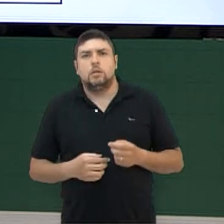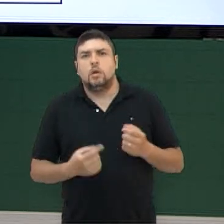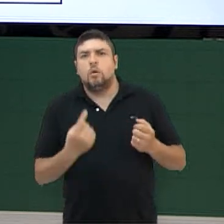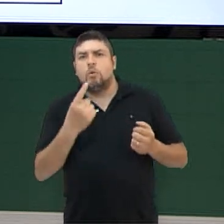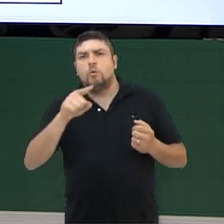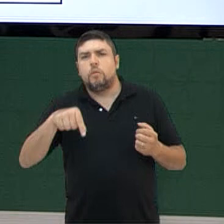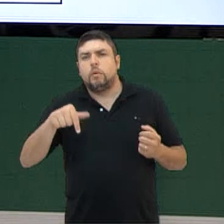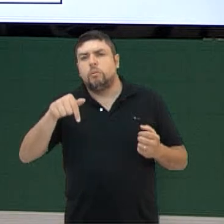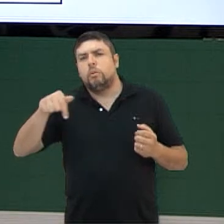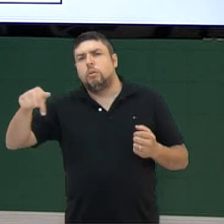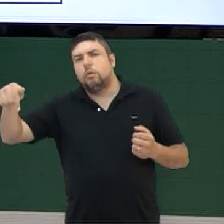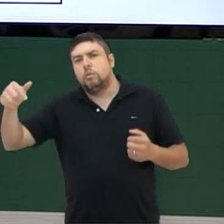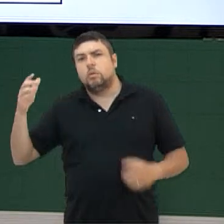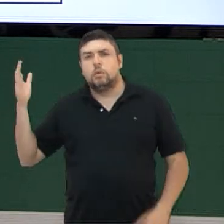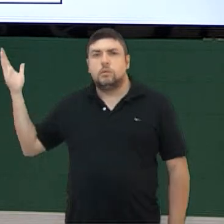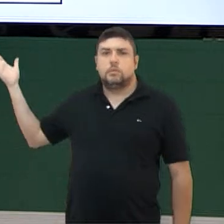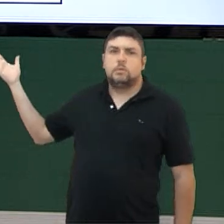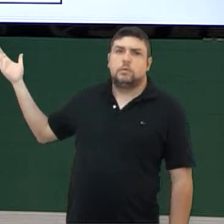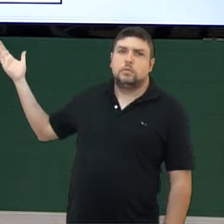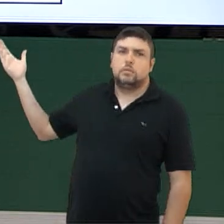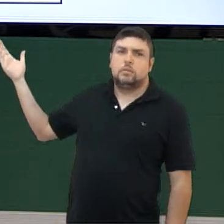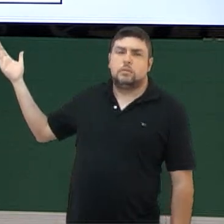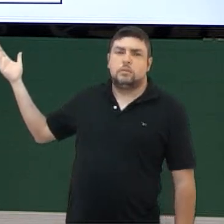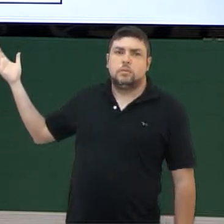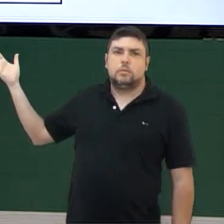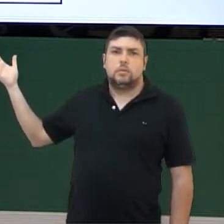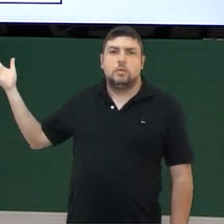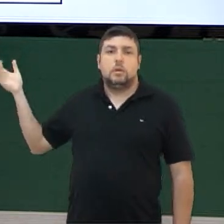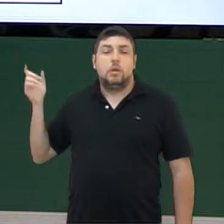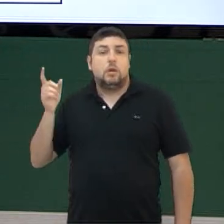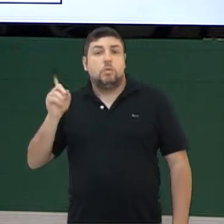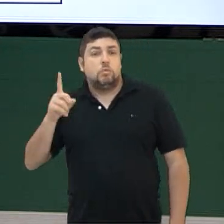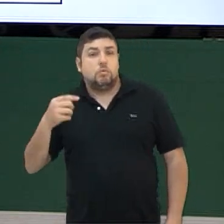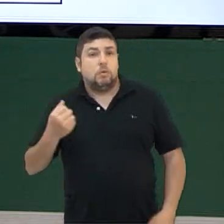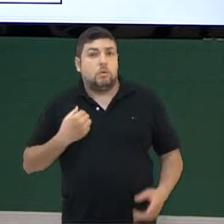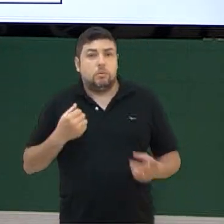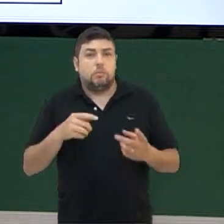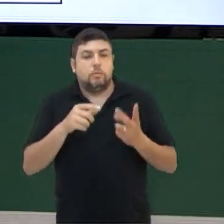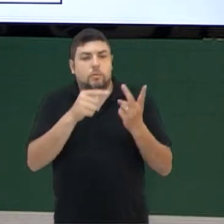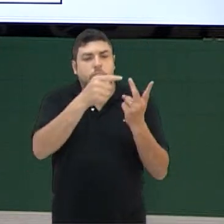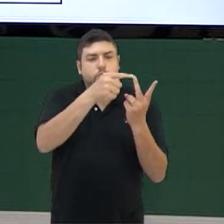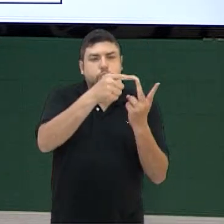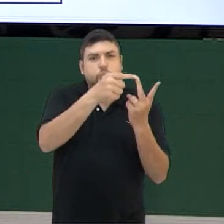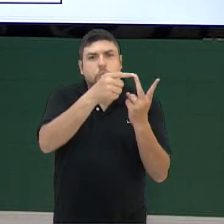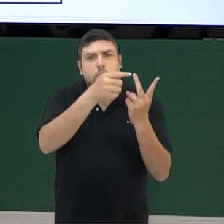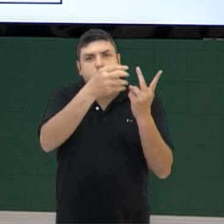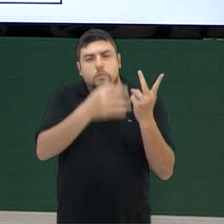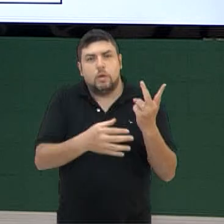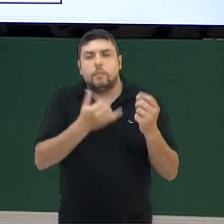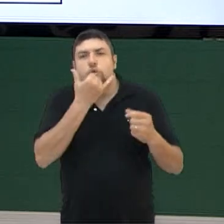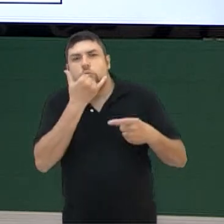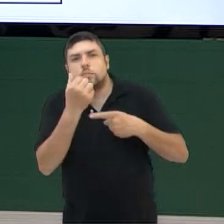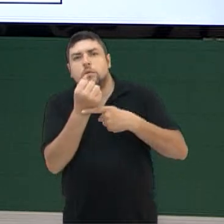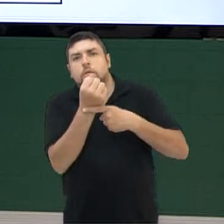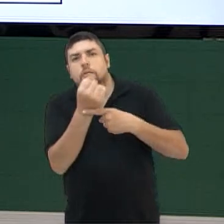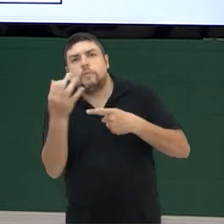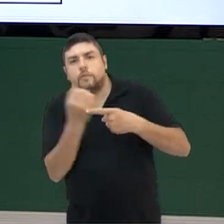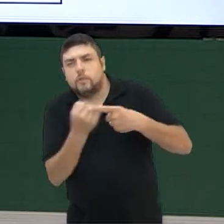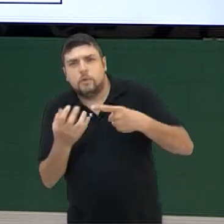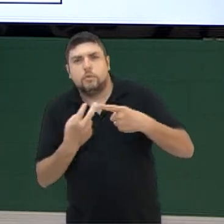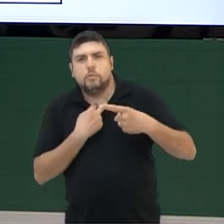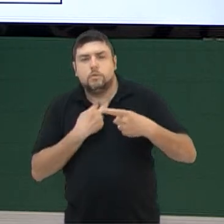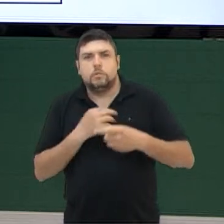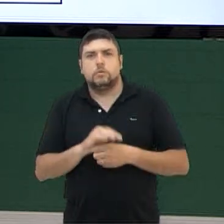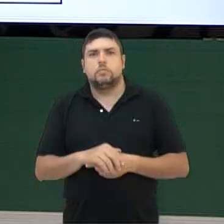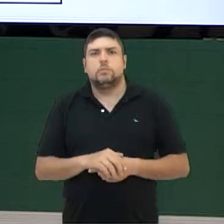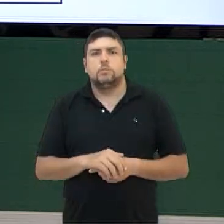1,7, não sei o que, não sei o que, não é um número racional porque não pode ser escrito como raiz, como fração. O π,